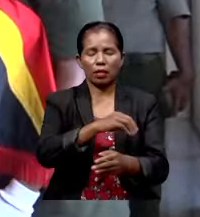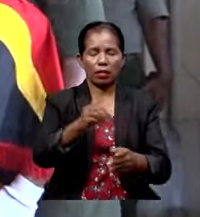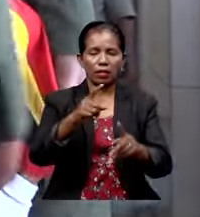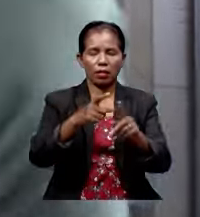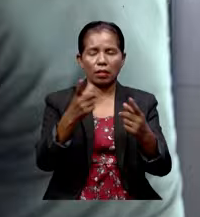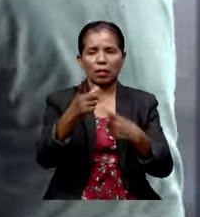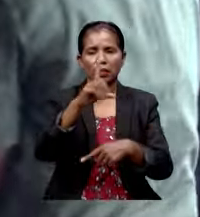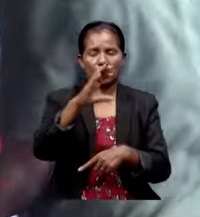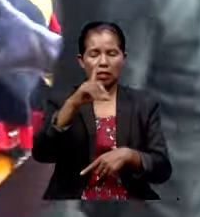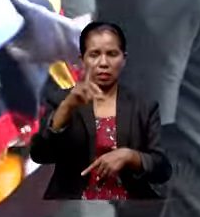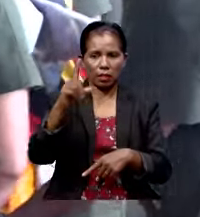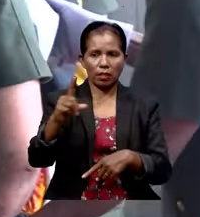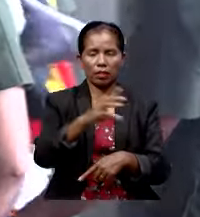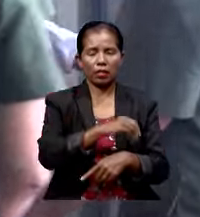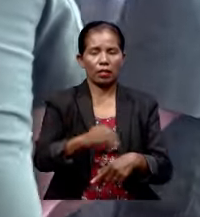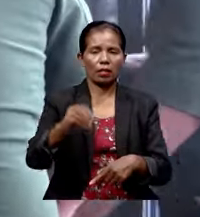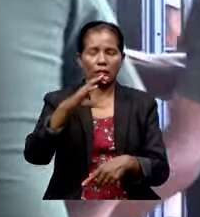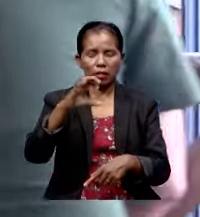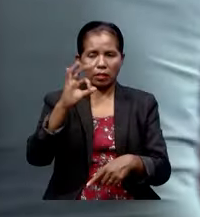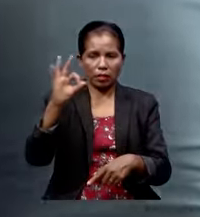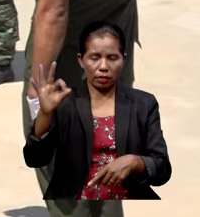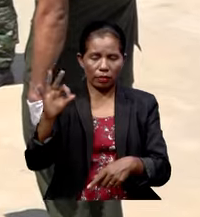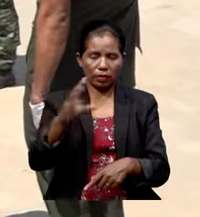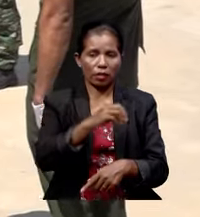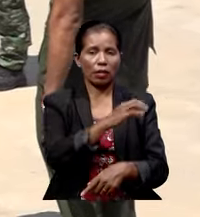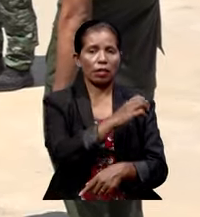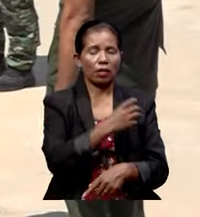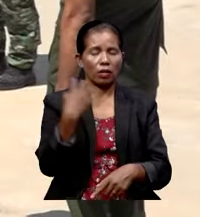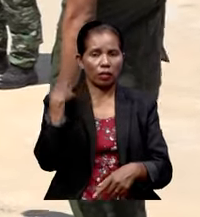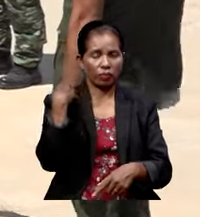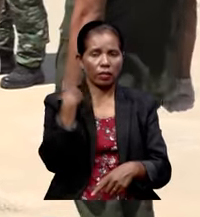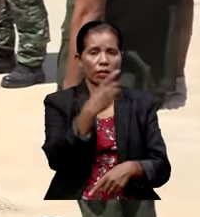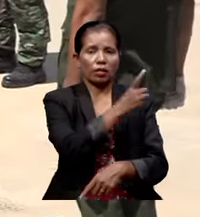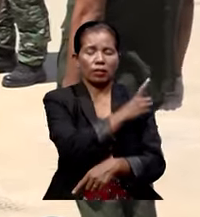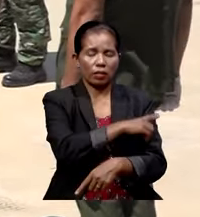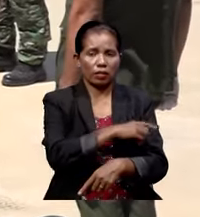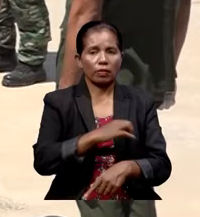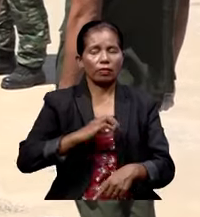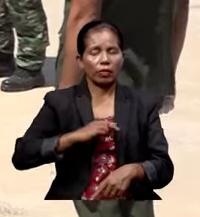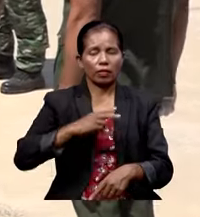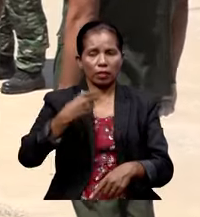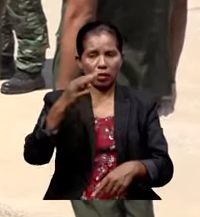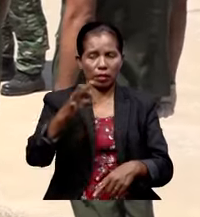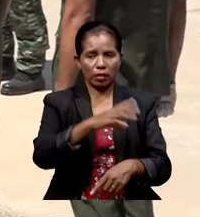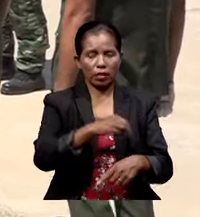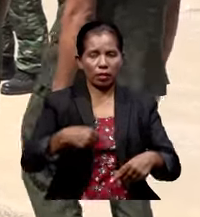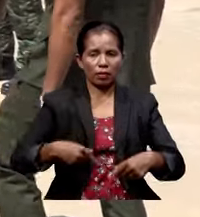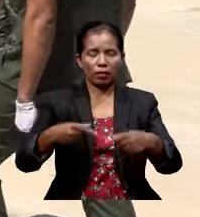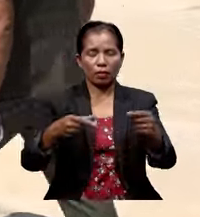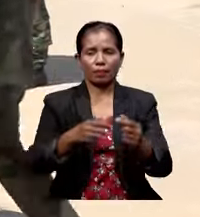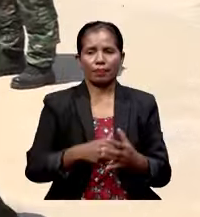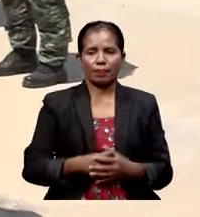nasional, komite sentral fretilin no kuartel FF de Teli Fatuhada, o di presta homenazen ikus ba saudoso